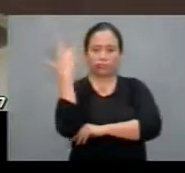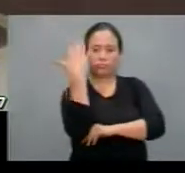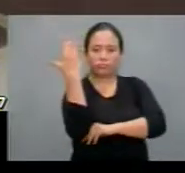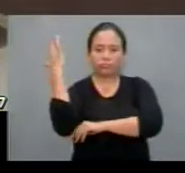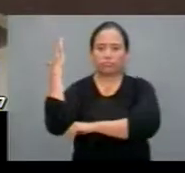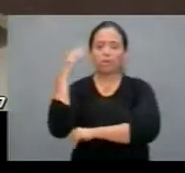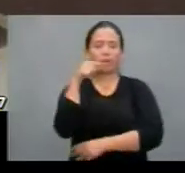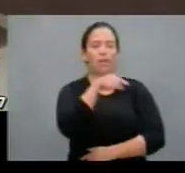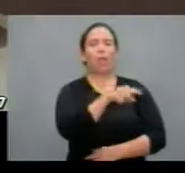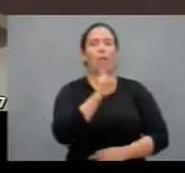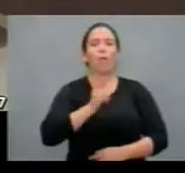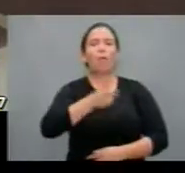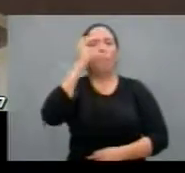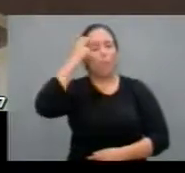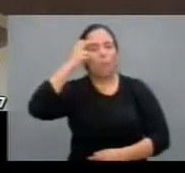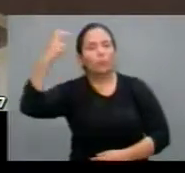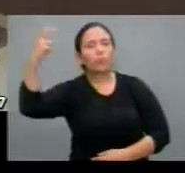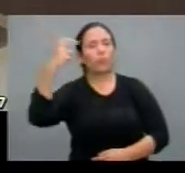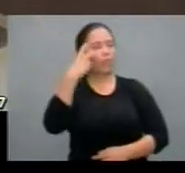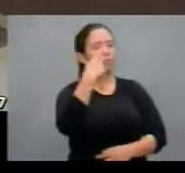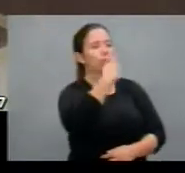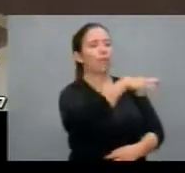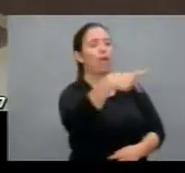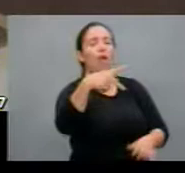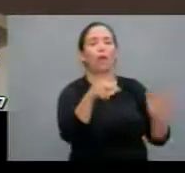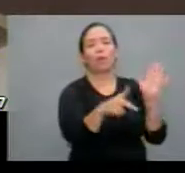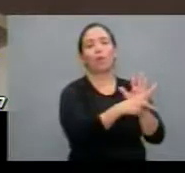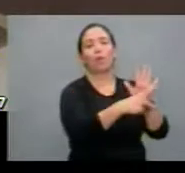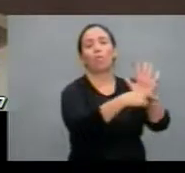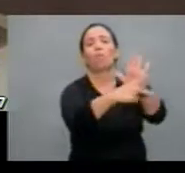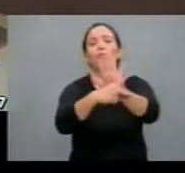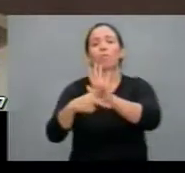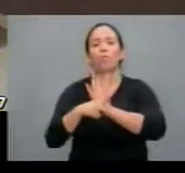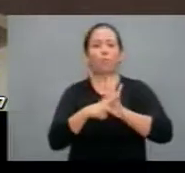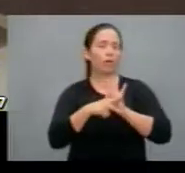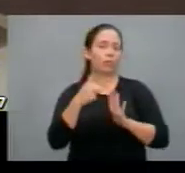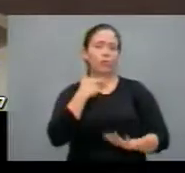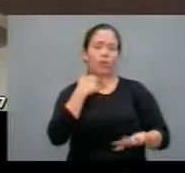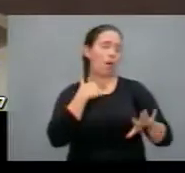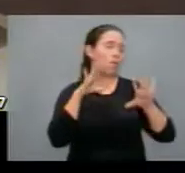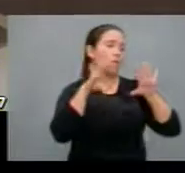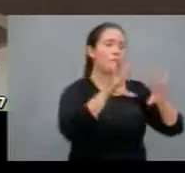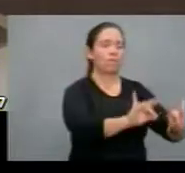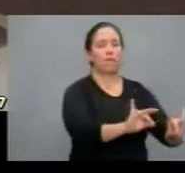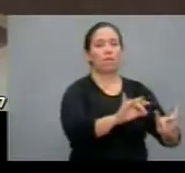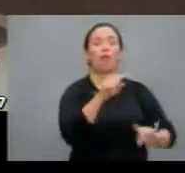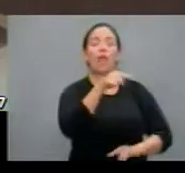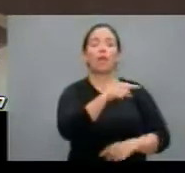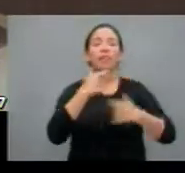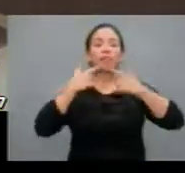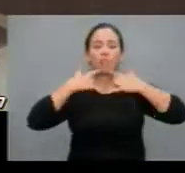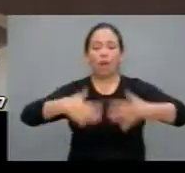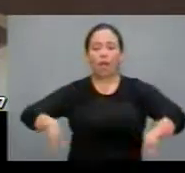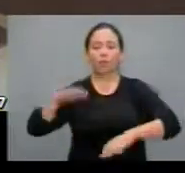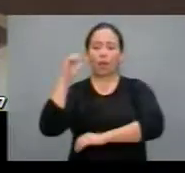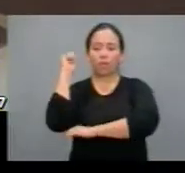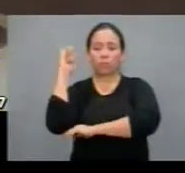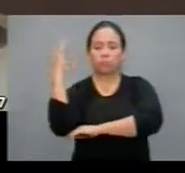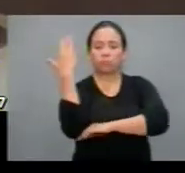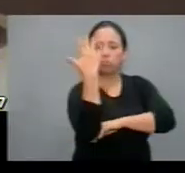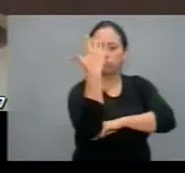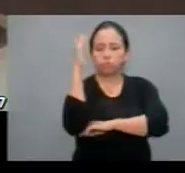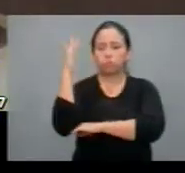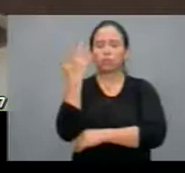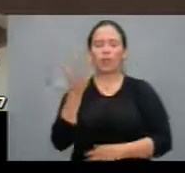cultura tradicional, com a sua sabedoria, com a sua tecnologia, sobretudo em comunhão com a natureza, prestando um